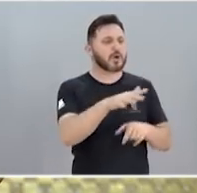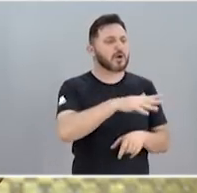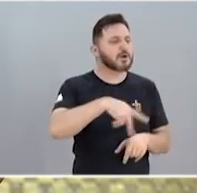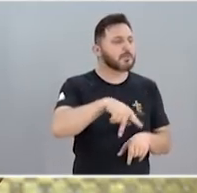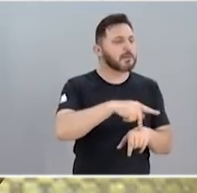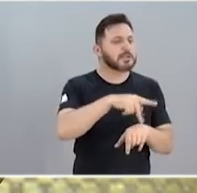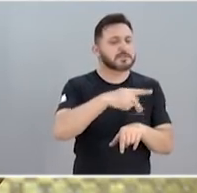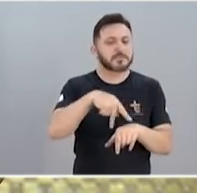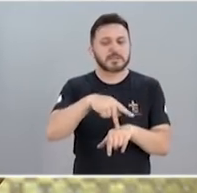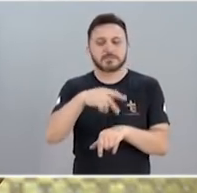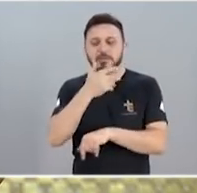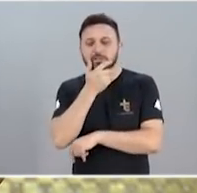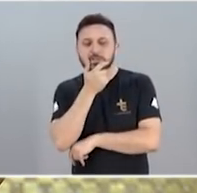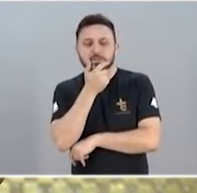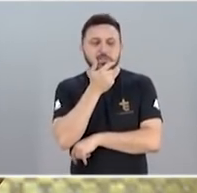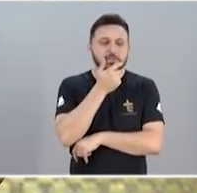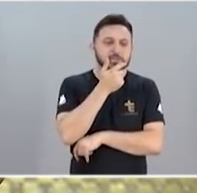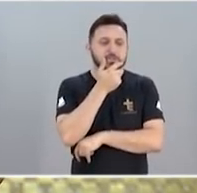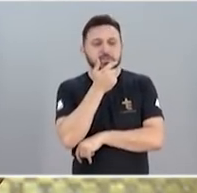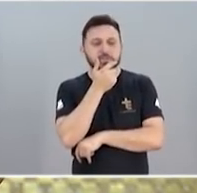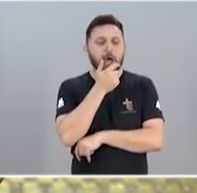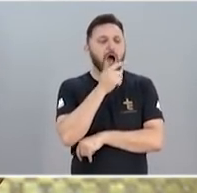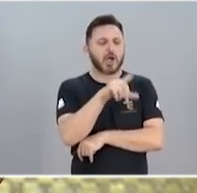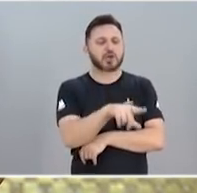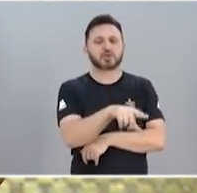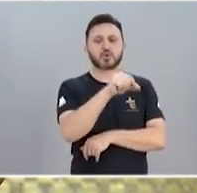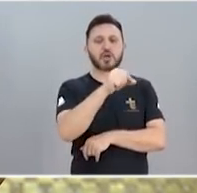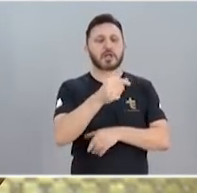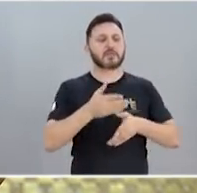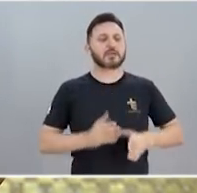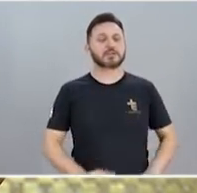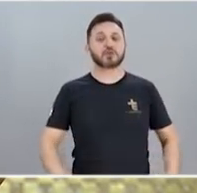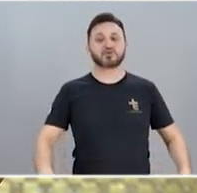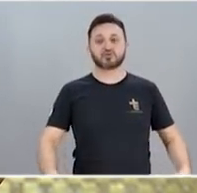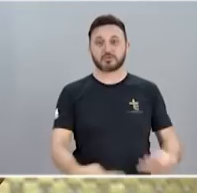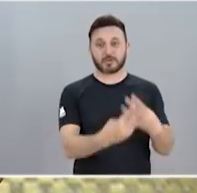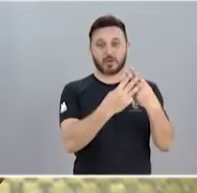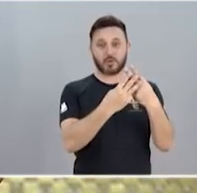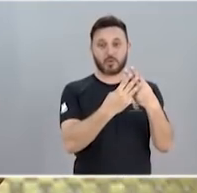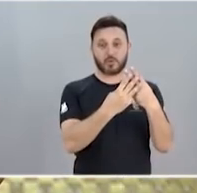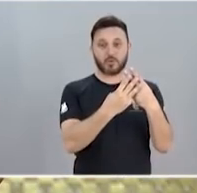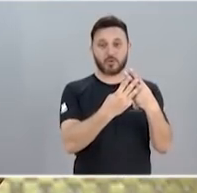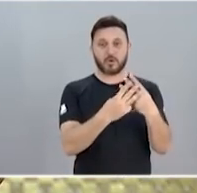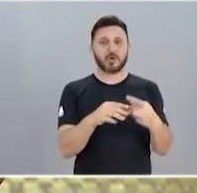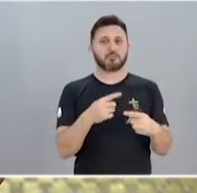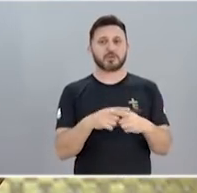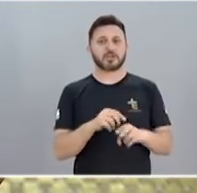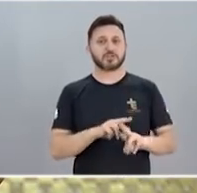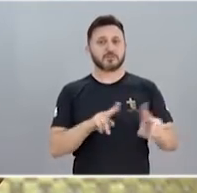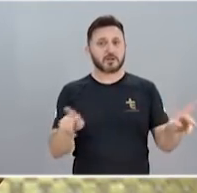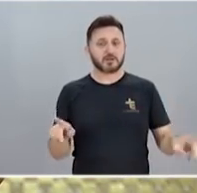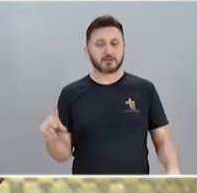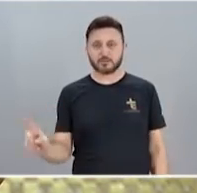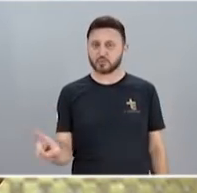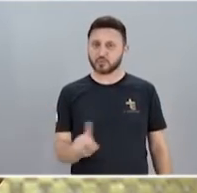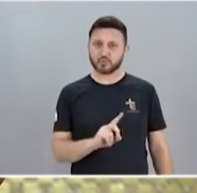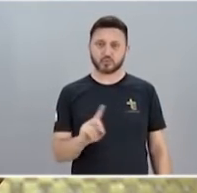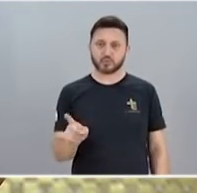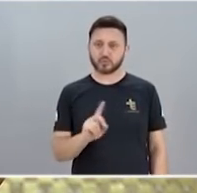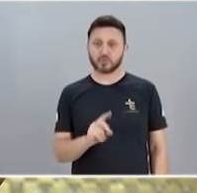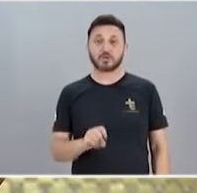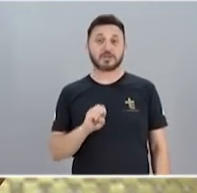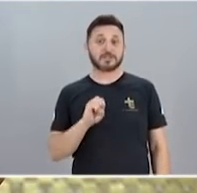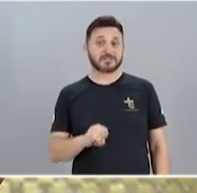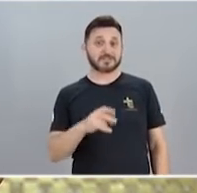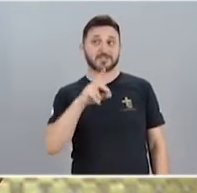escolhi escutar essa frase da minha boca. Por quê? Porque não podia ser diferente. Se o